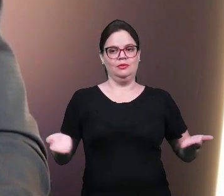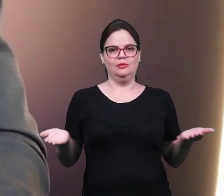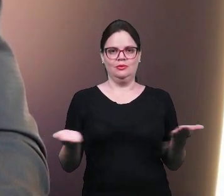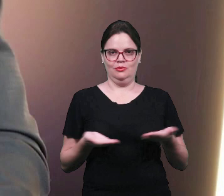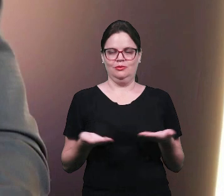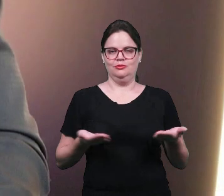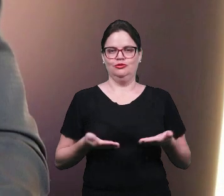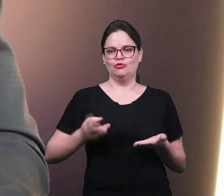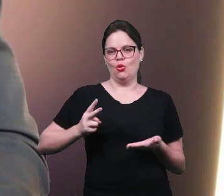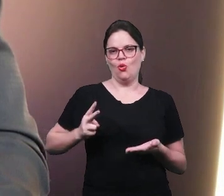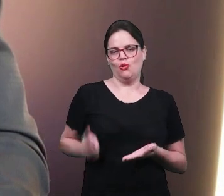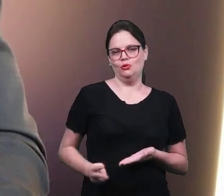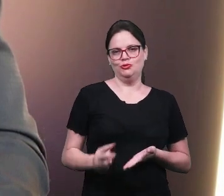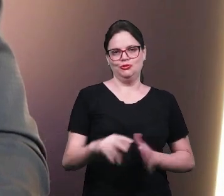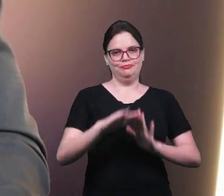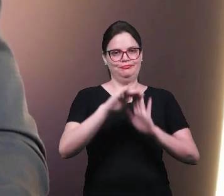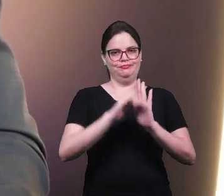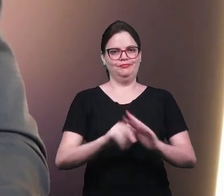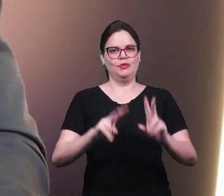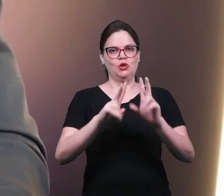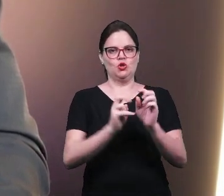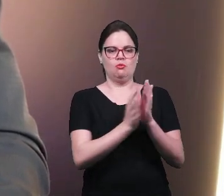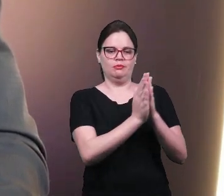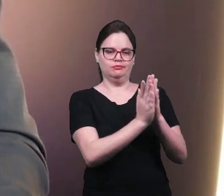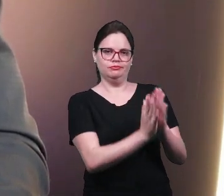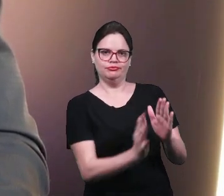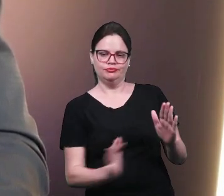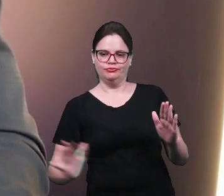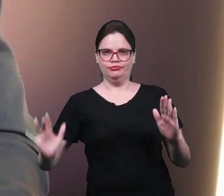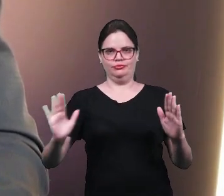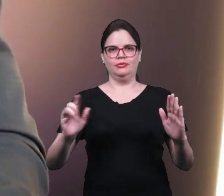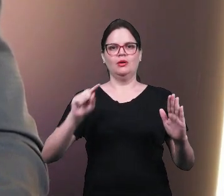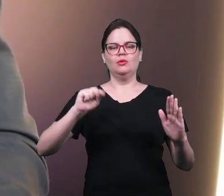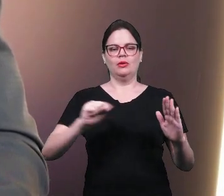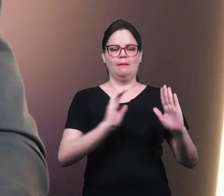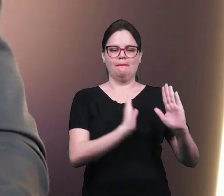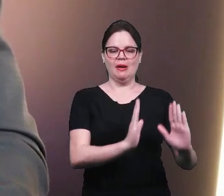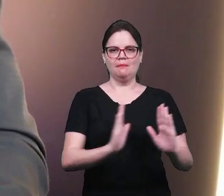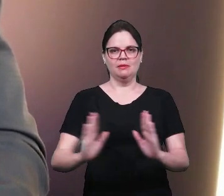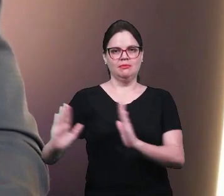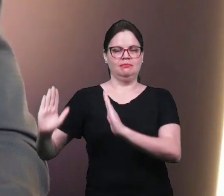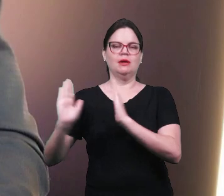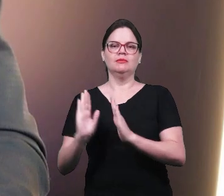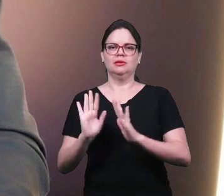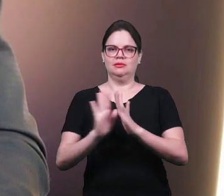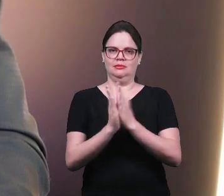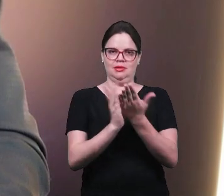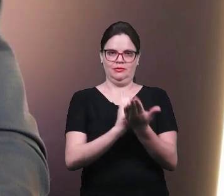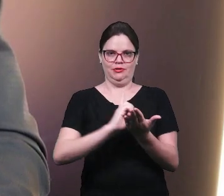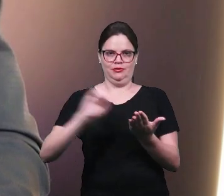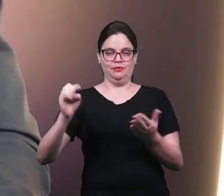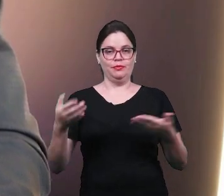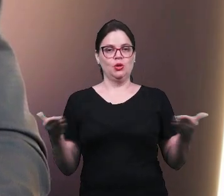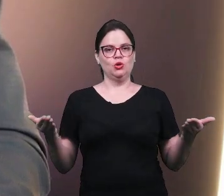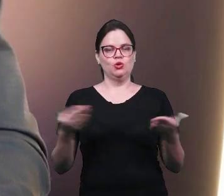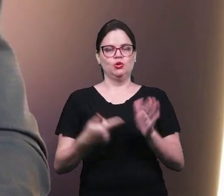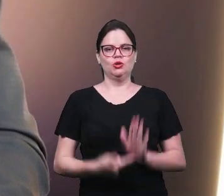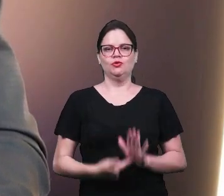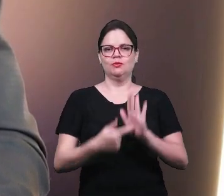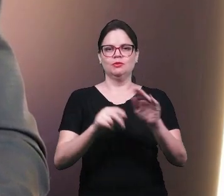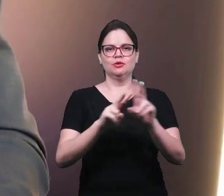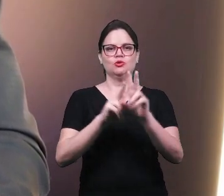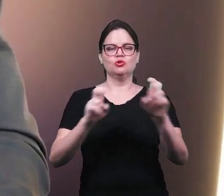retornando com o nosso programa Cronologia Bíblica e hoje nós vamos tratar o episódio sobre a